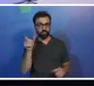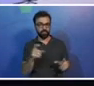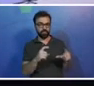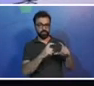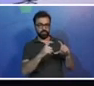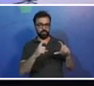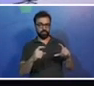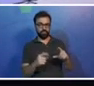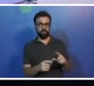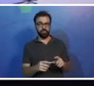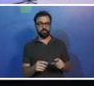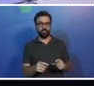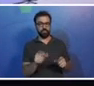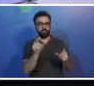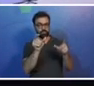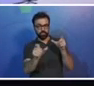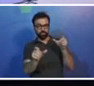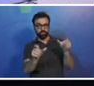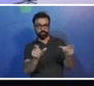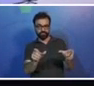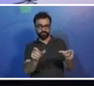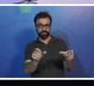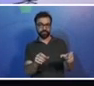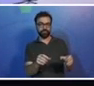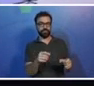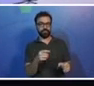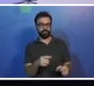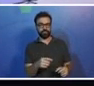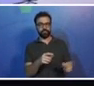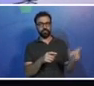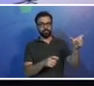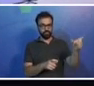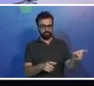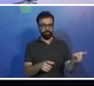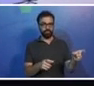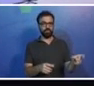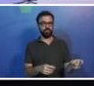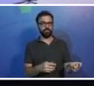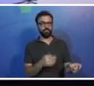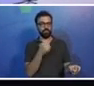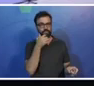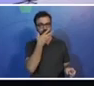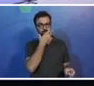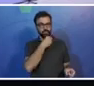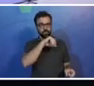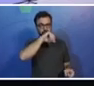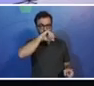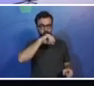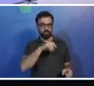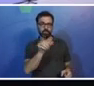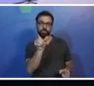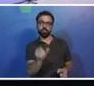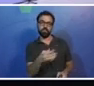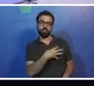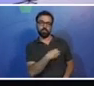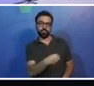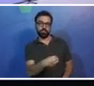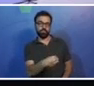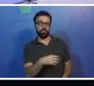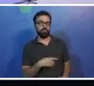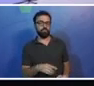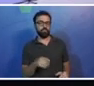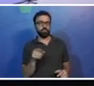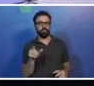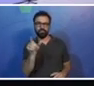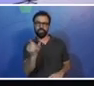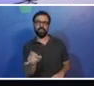Baldo encontrou um jeito de se divertir estudando com o pai. Veja, isso é divertido, pai. Nós